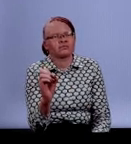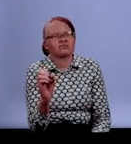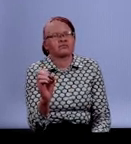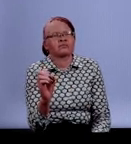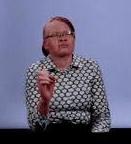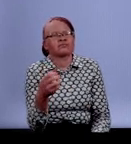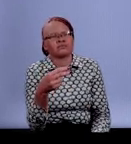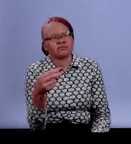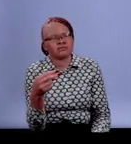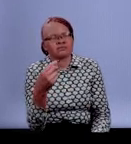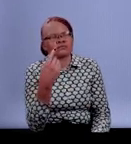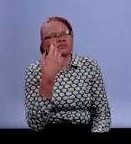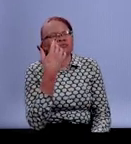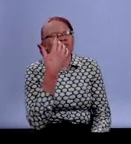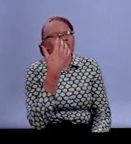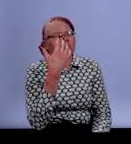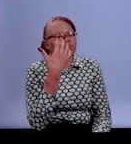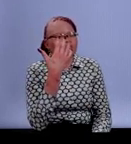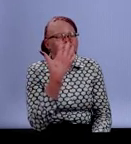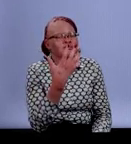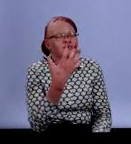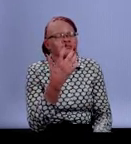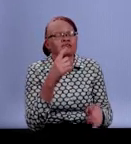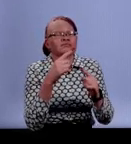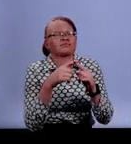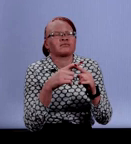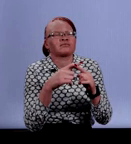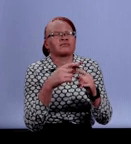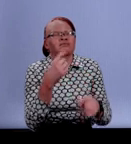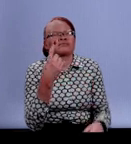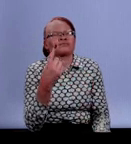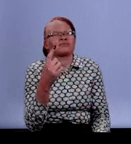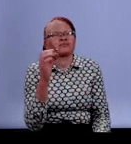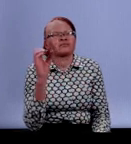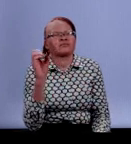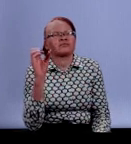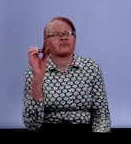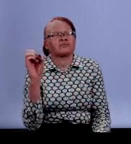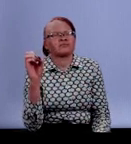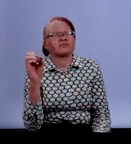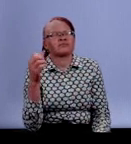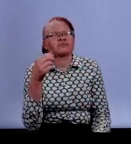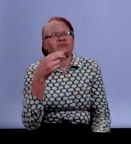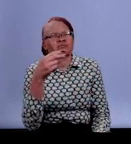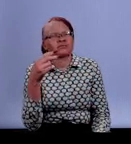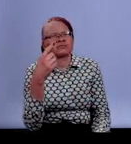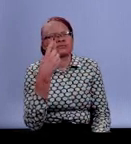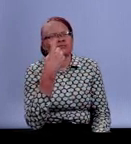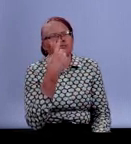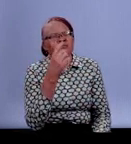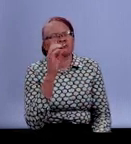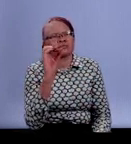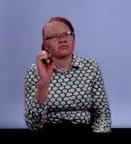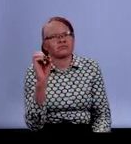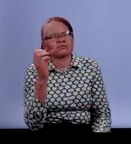5.000 M = 5x - queremos escrever na forma de potência dormir é igual a